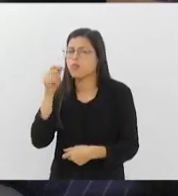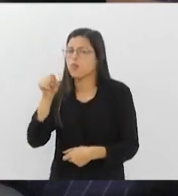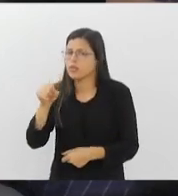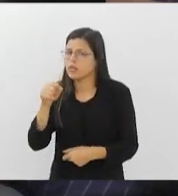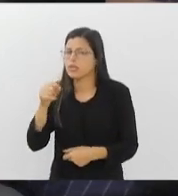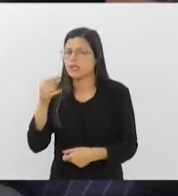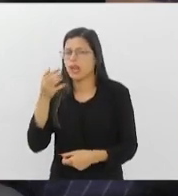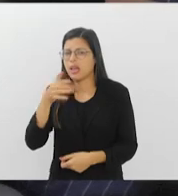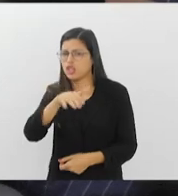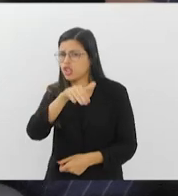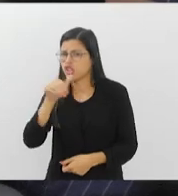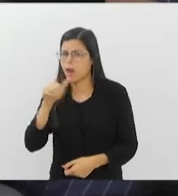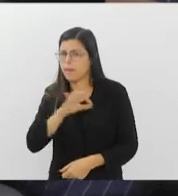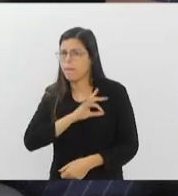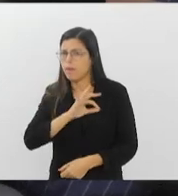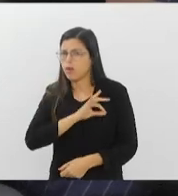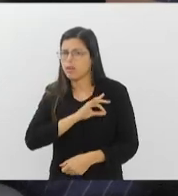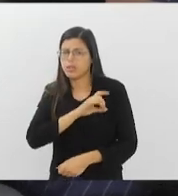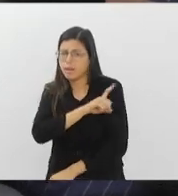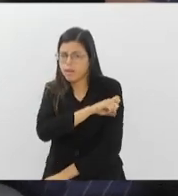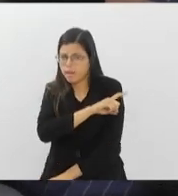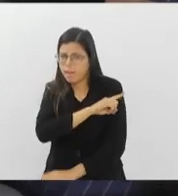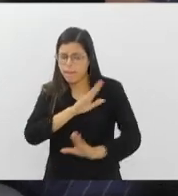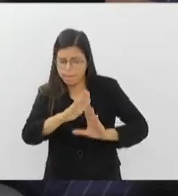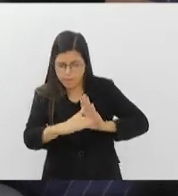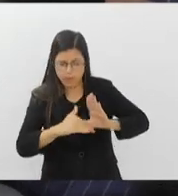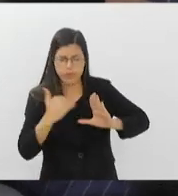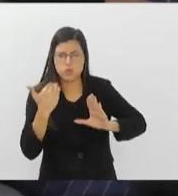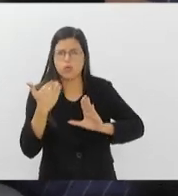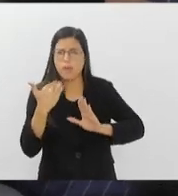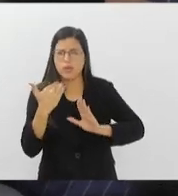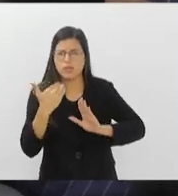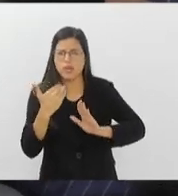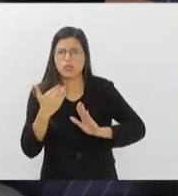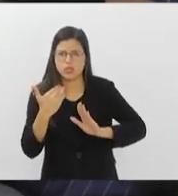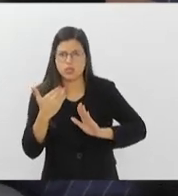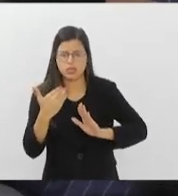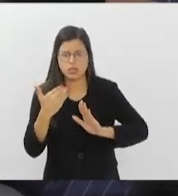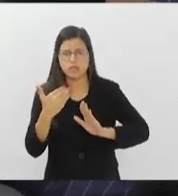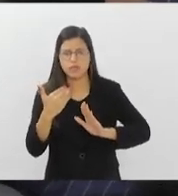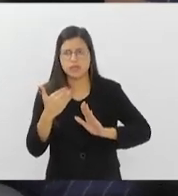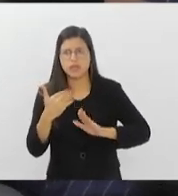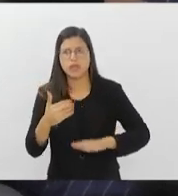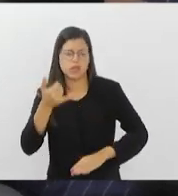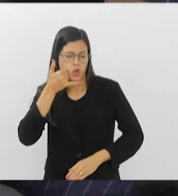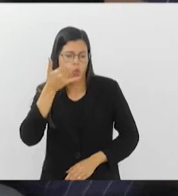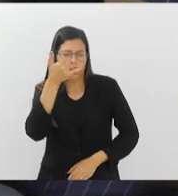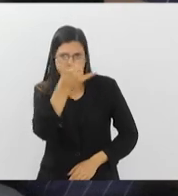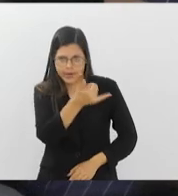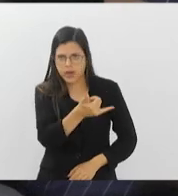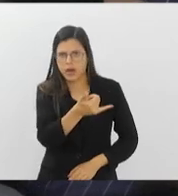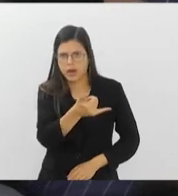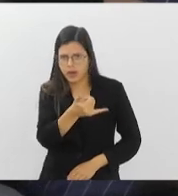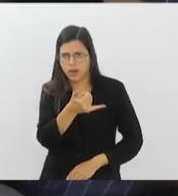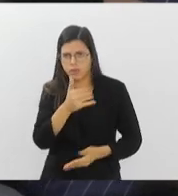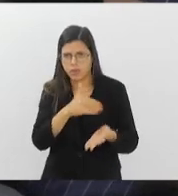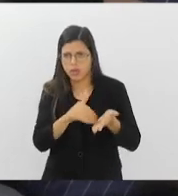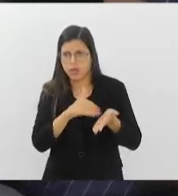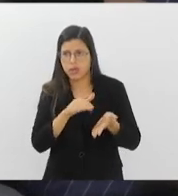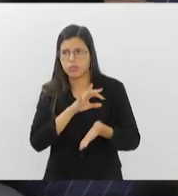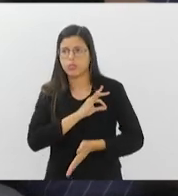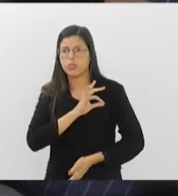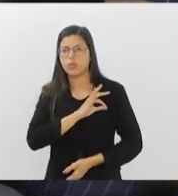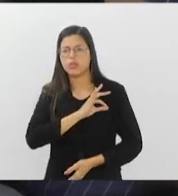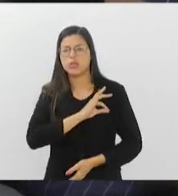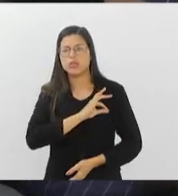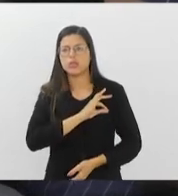enfermeira mandou uma mensagem para o meu telefone, e eu peguei essa mensagem, liguei para o comandante, para o secretário de polícia, né? E o secretário de